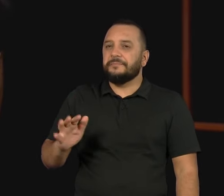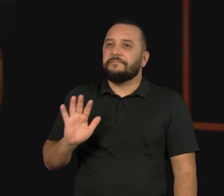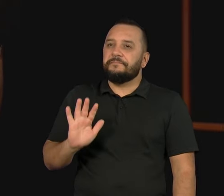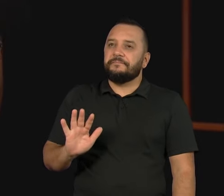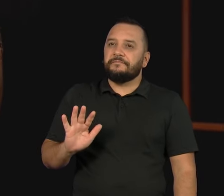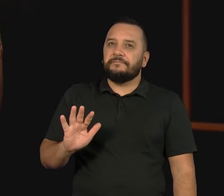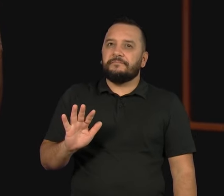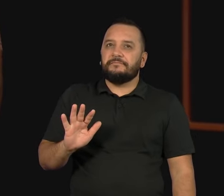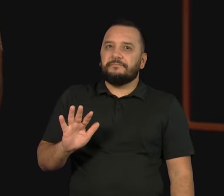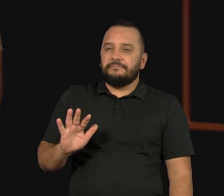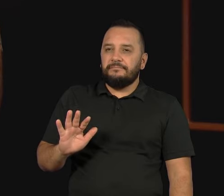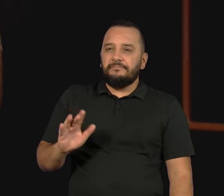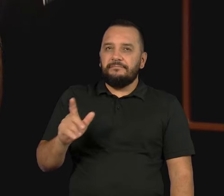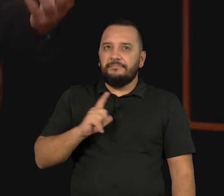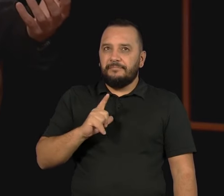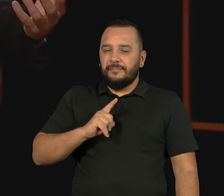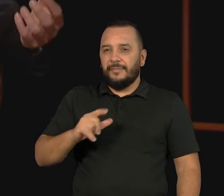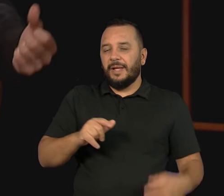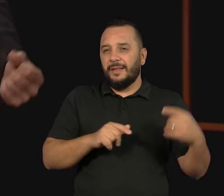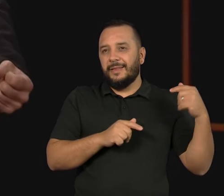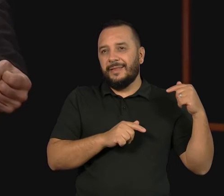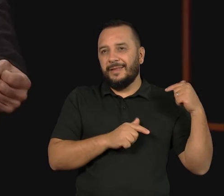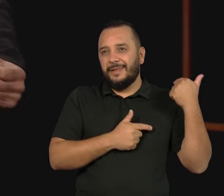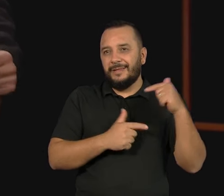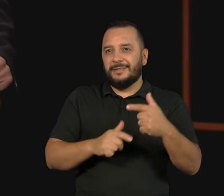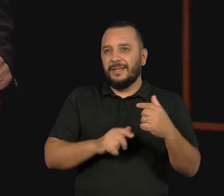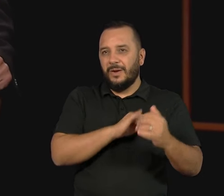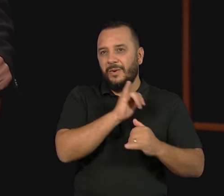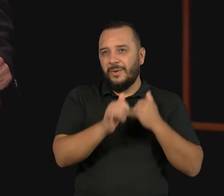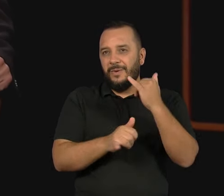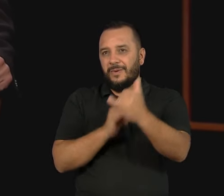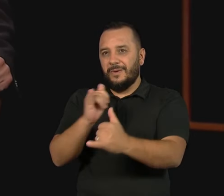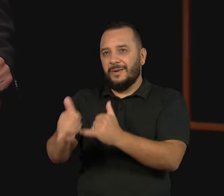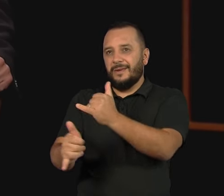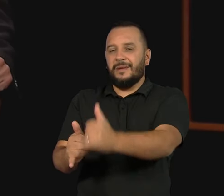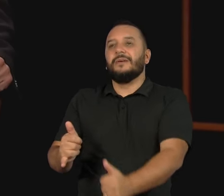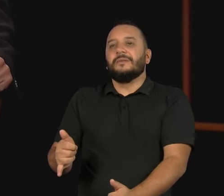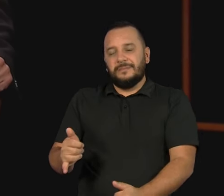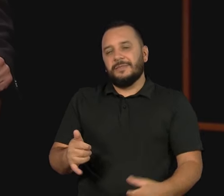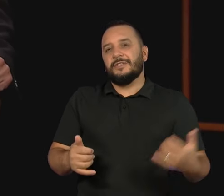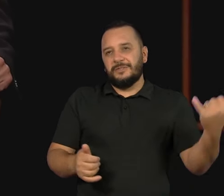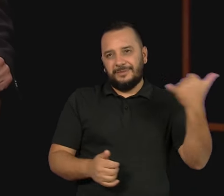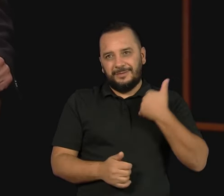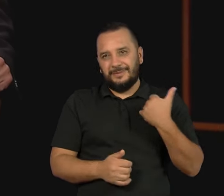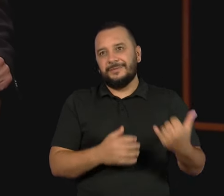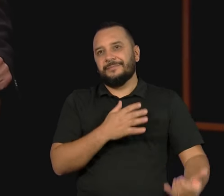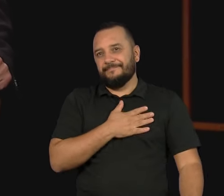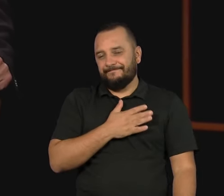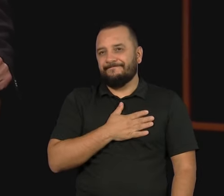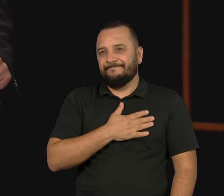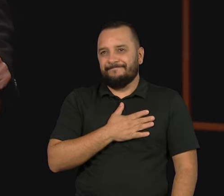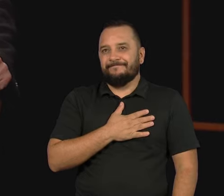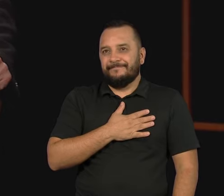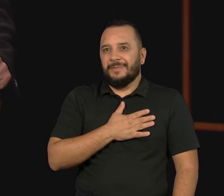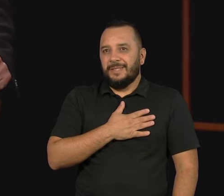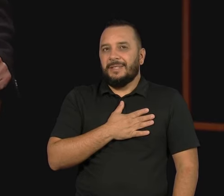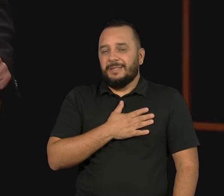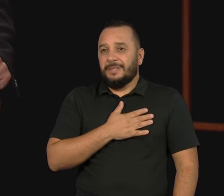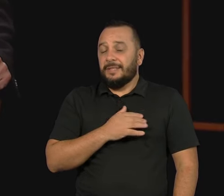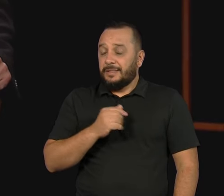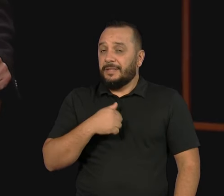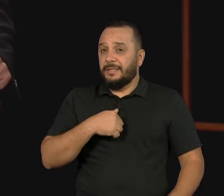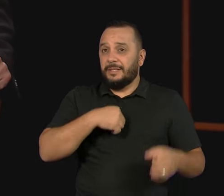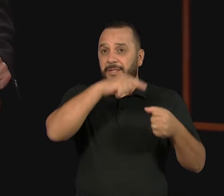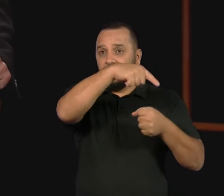temos uma tradição oral muito grande que chegou até nós e que nos diz, inclusive, isso, que